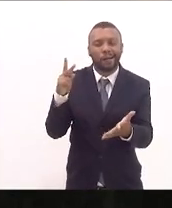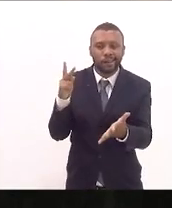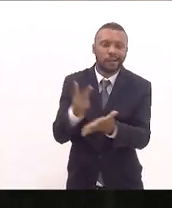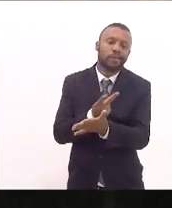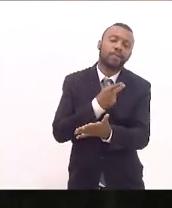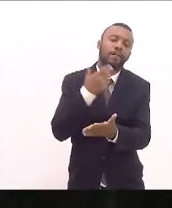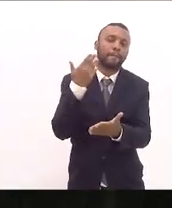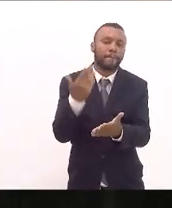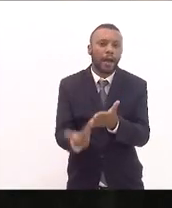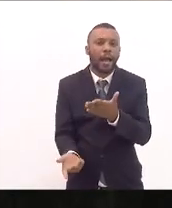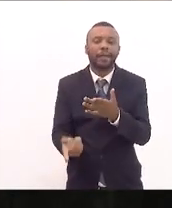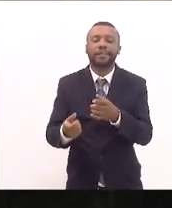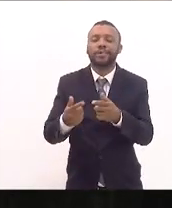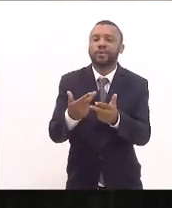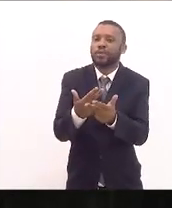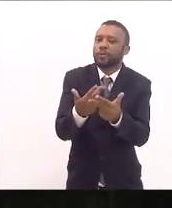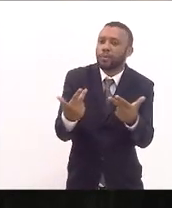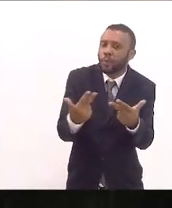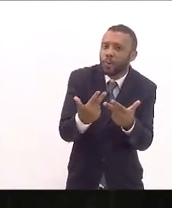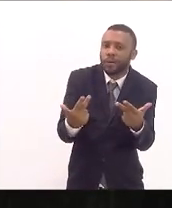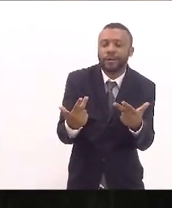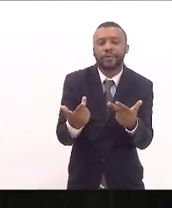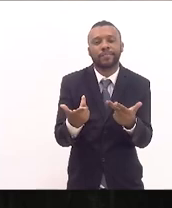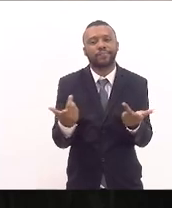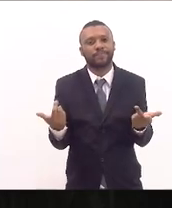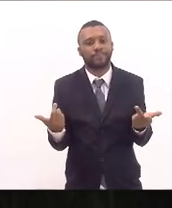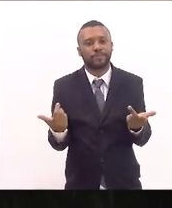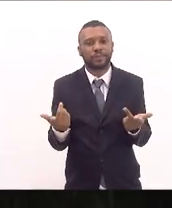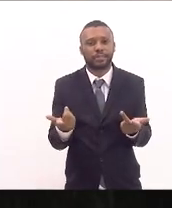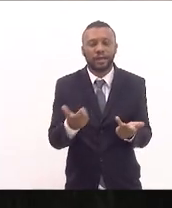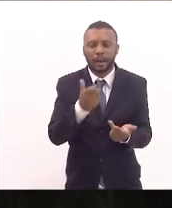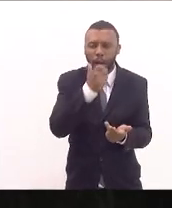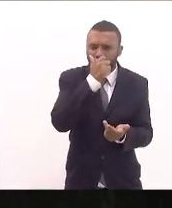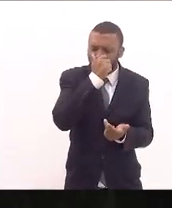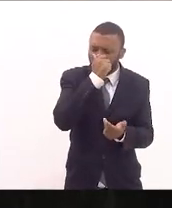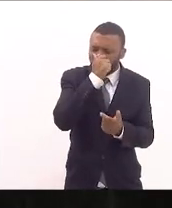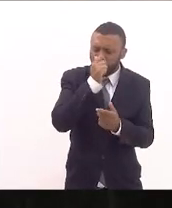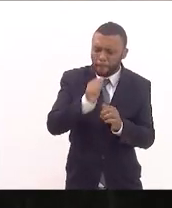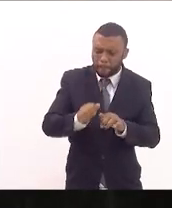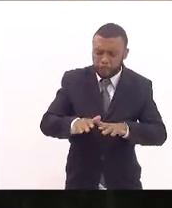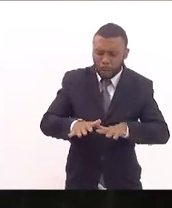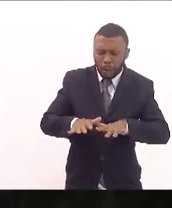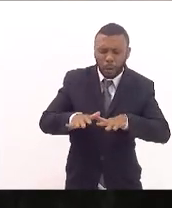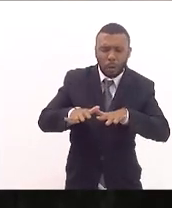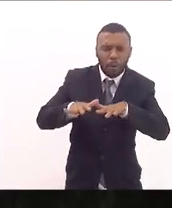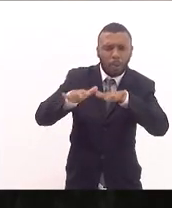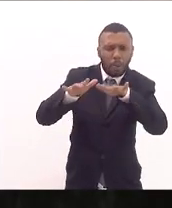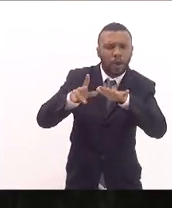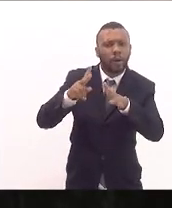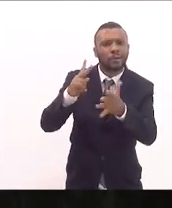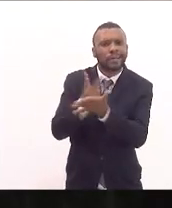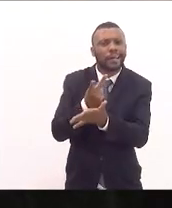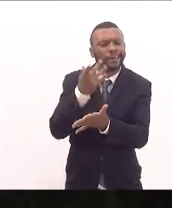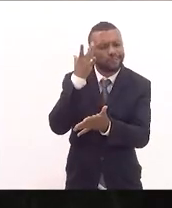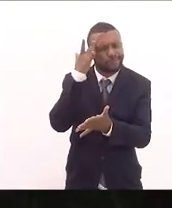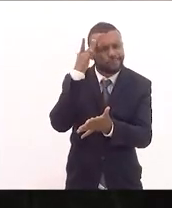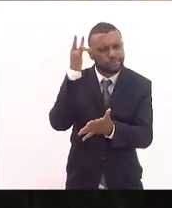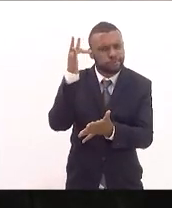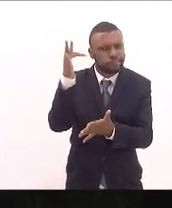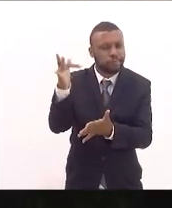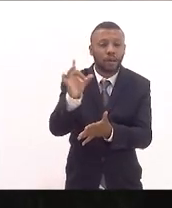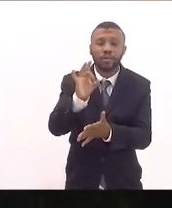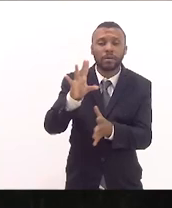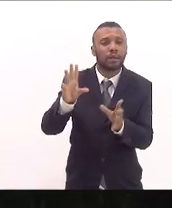seus bens materiais é enchentes que acontecem rotineiramente basta chover